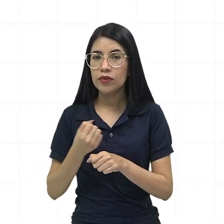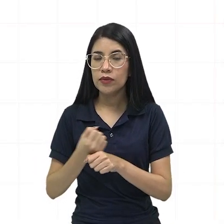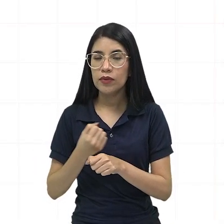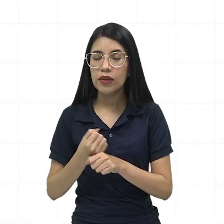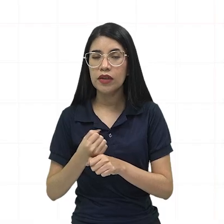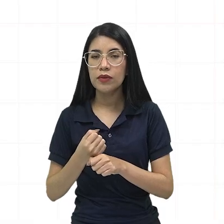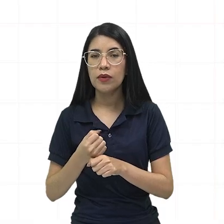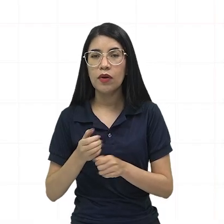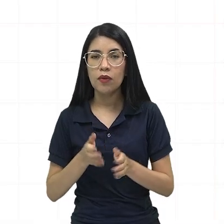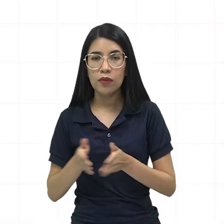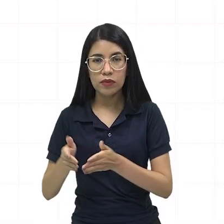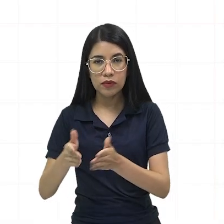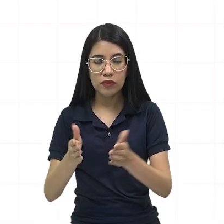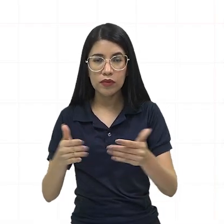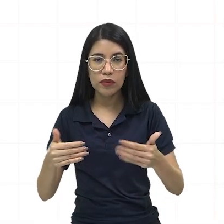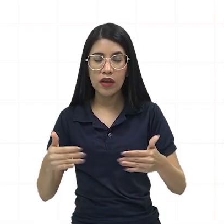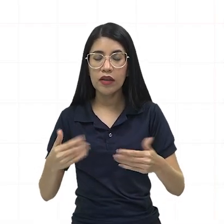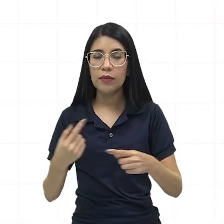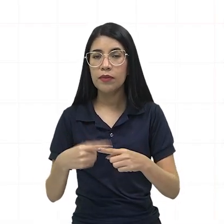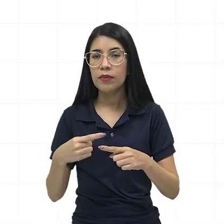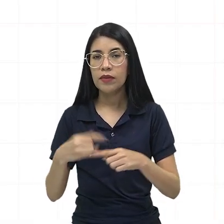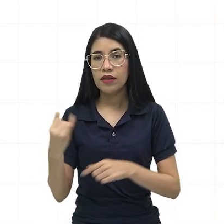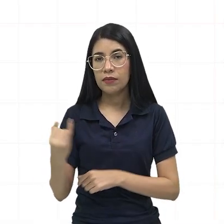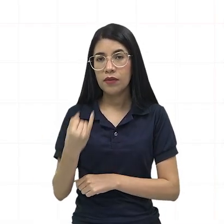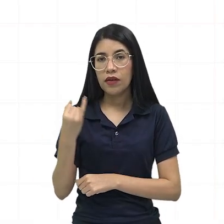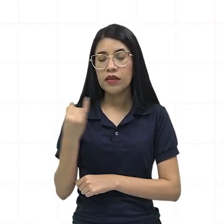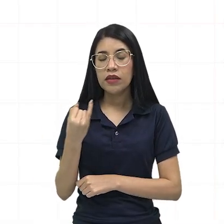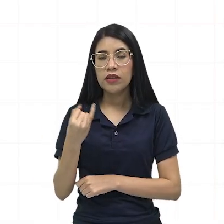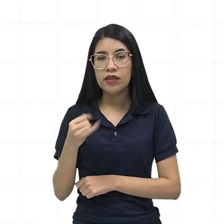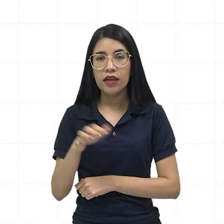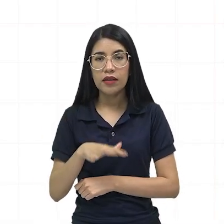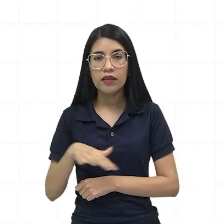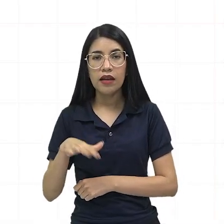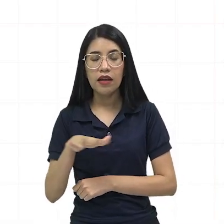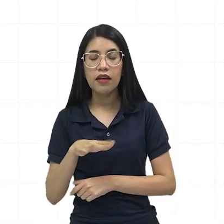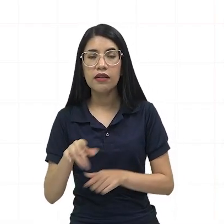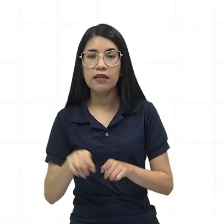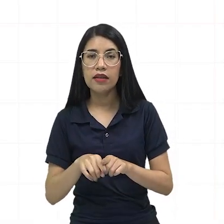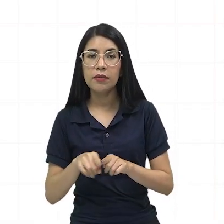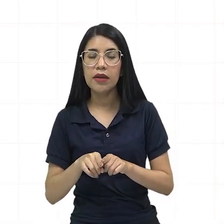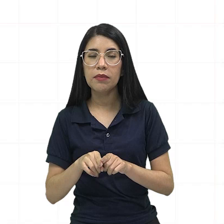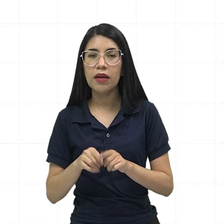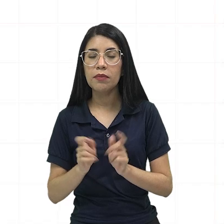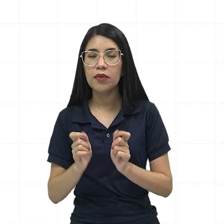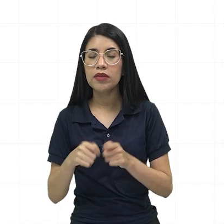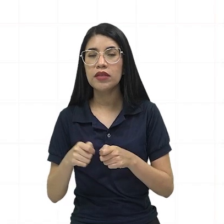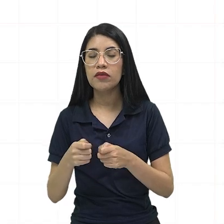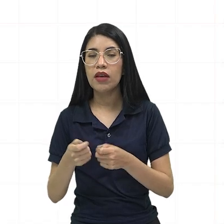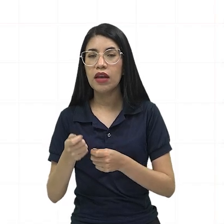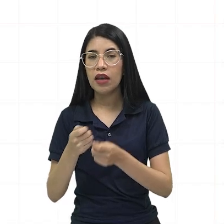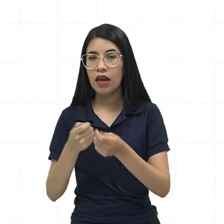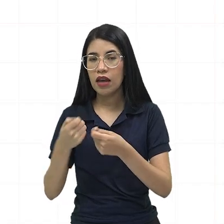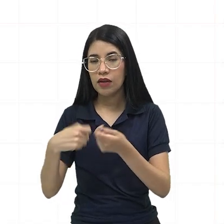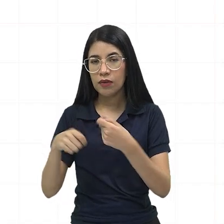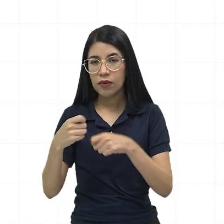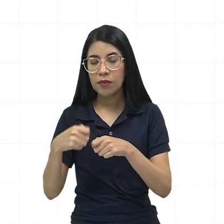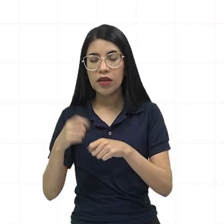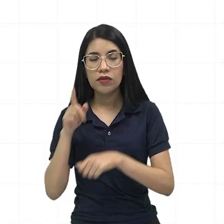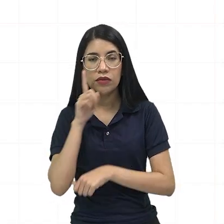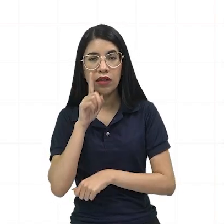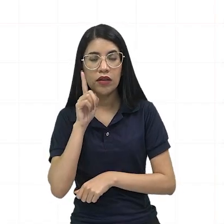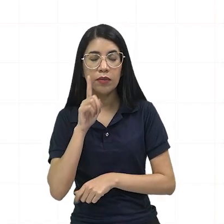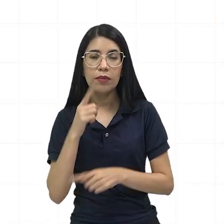sobre a importância desse canal para basicamente a economia estadunidense, até porque